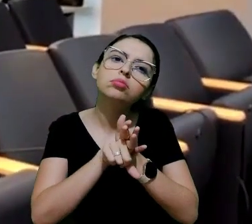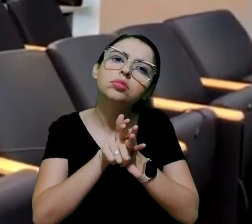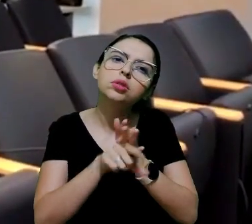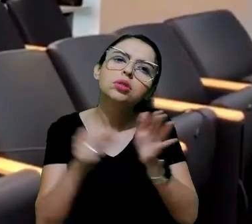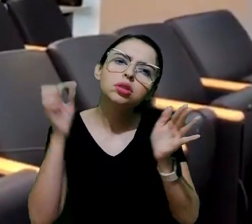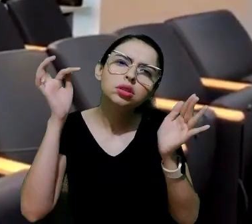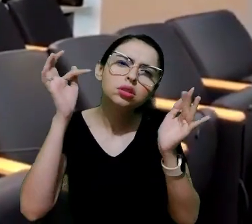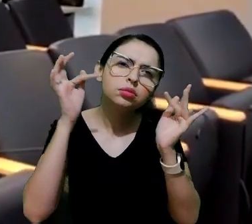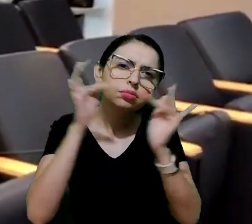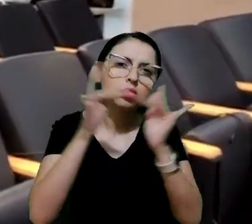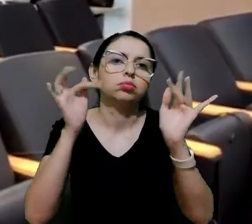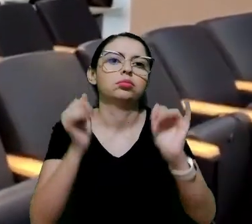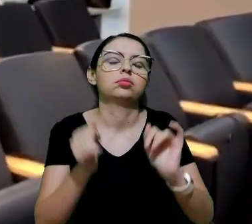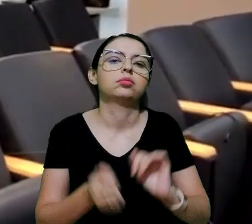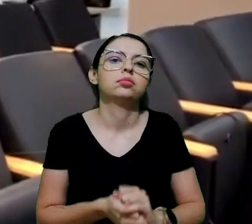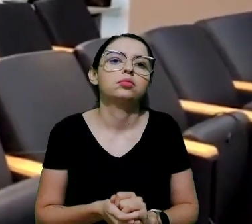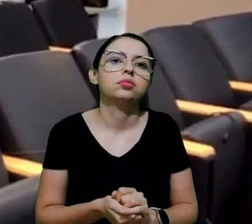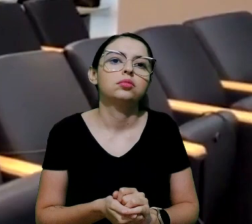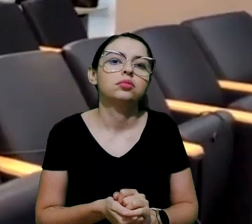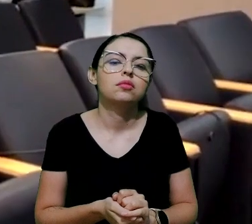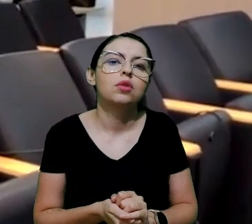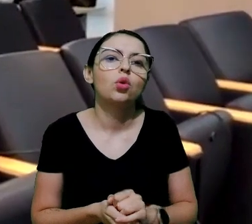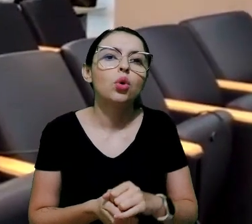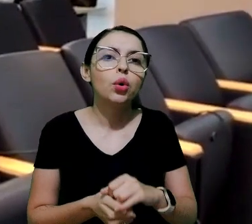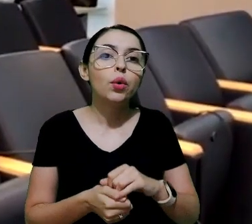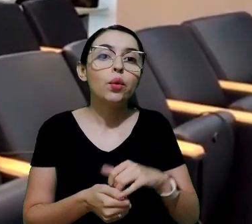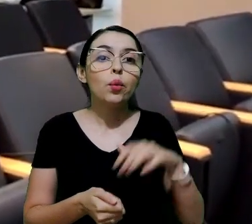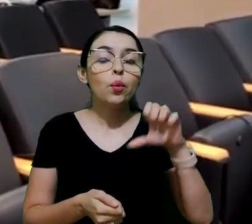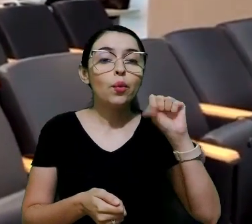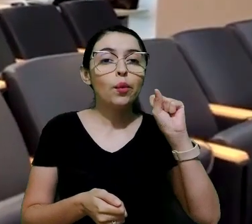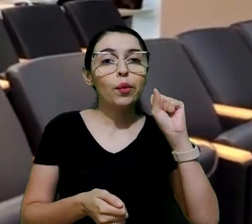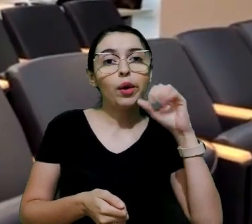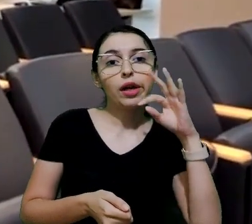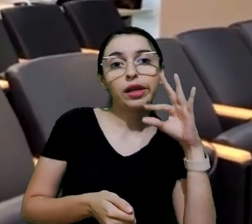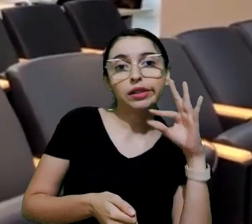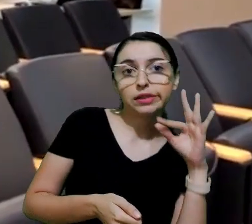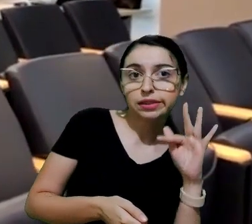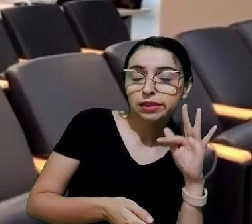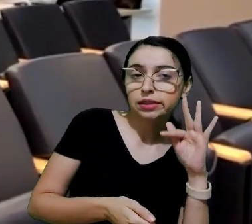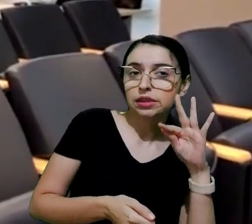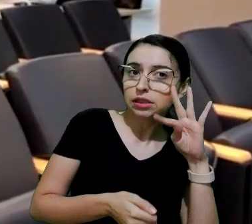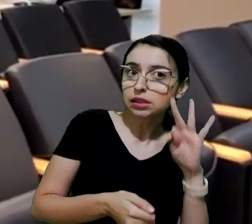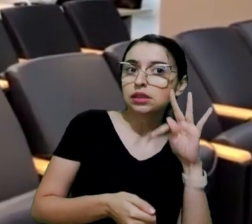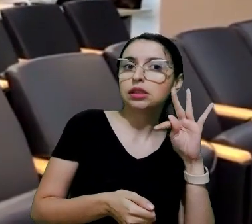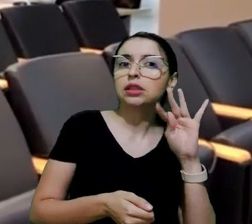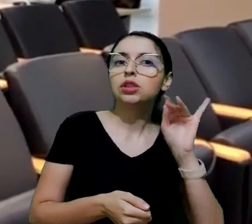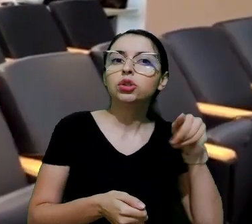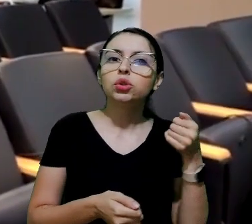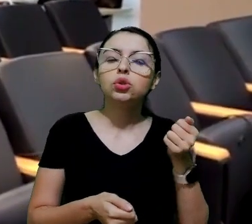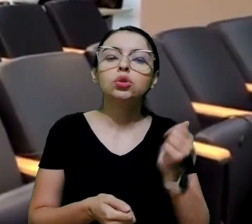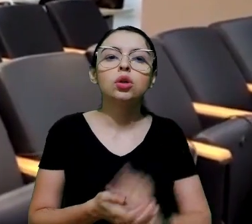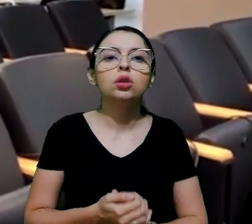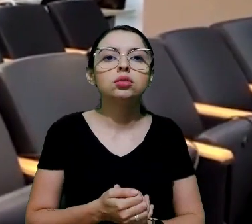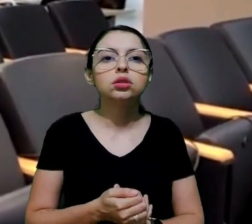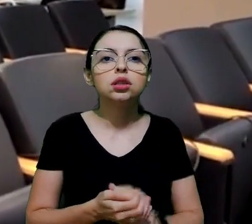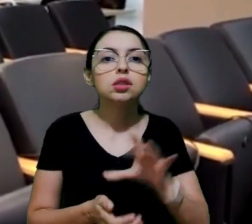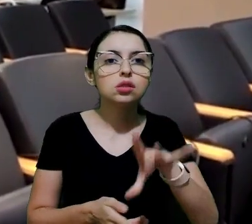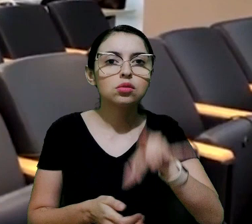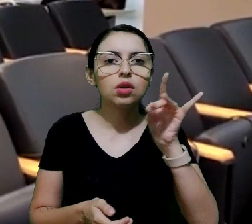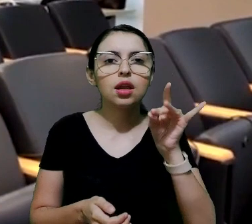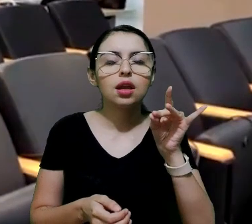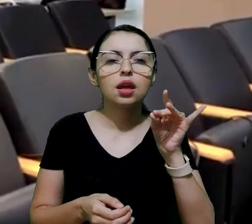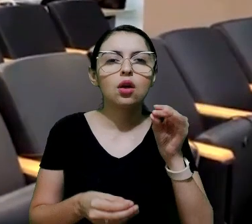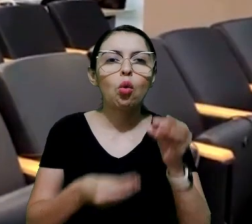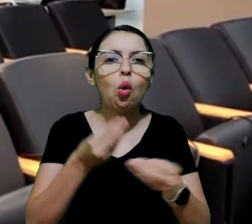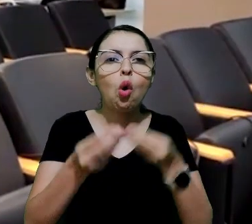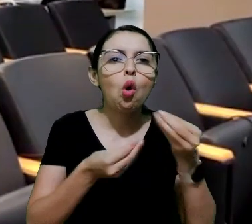está presente para fazer uma pergunta bem objetiva. Parece que o Supremo Tribunal Federal vai